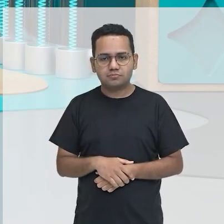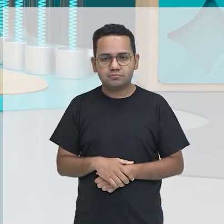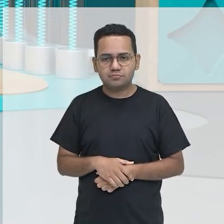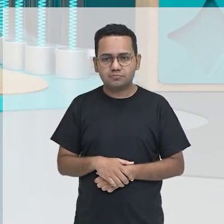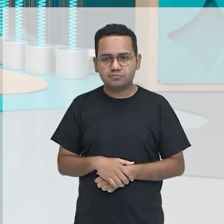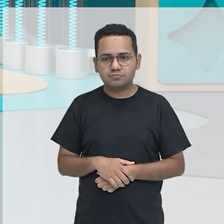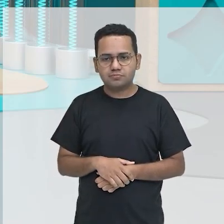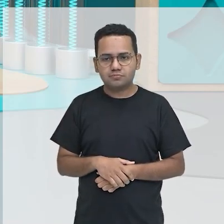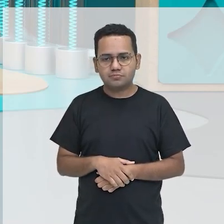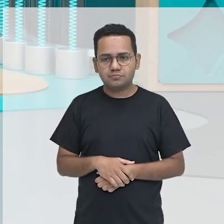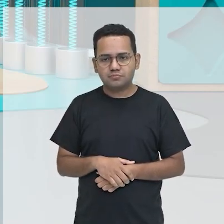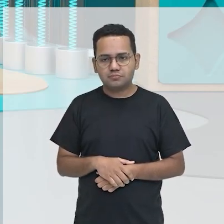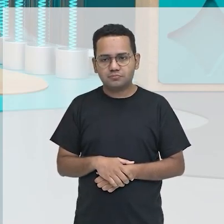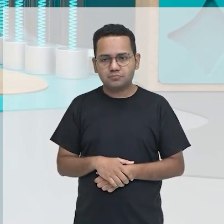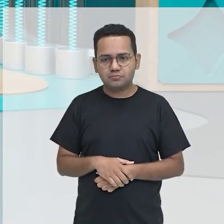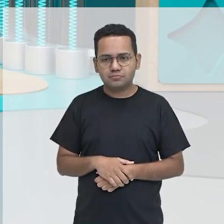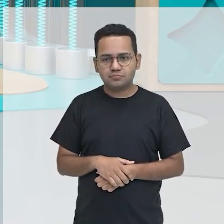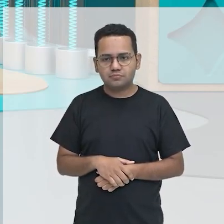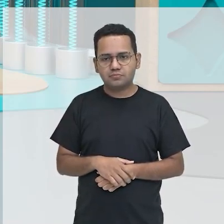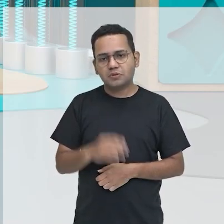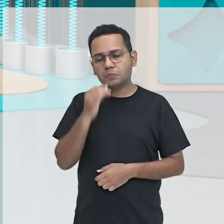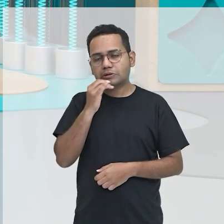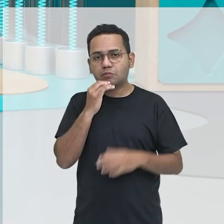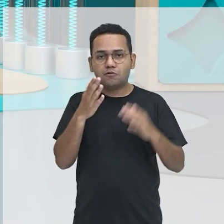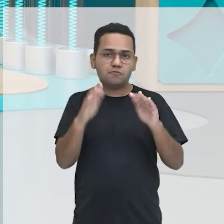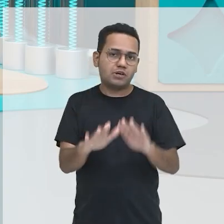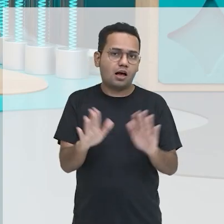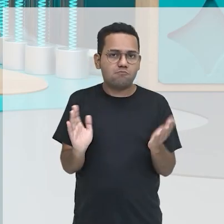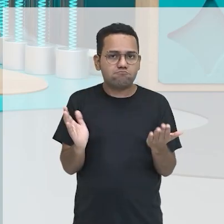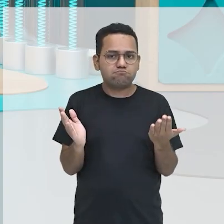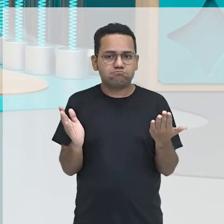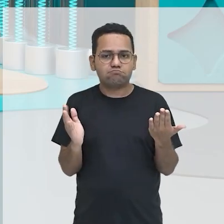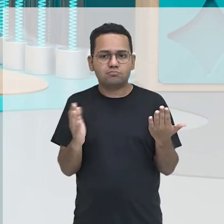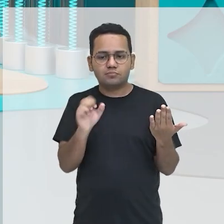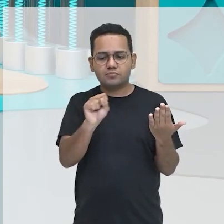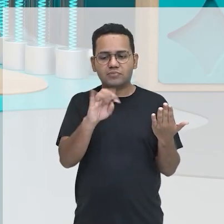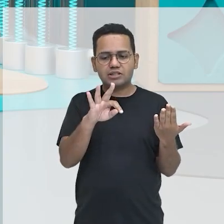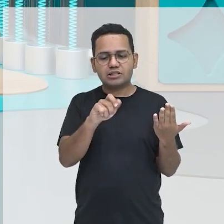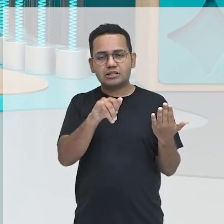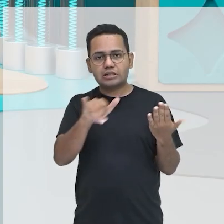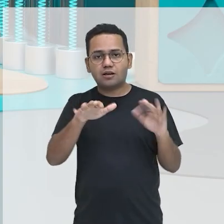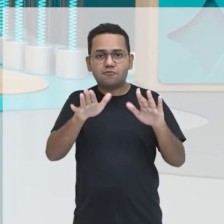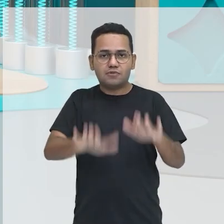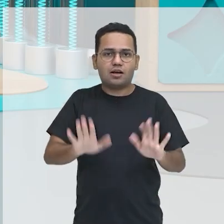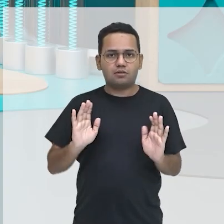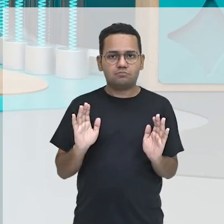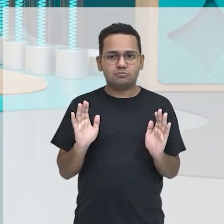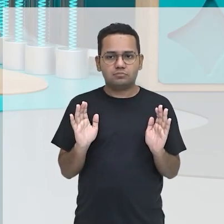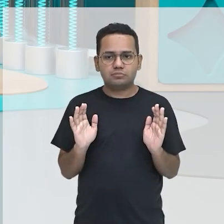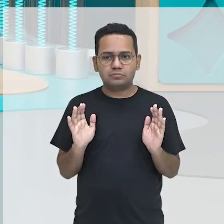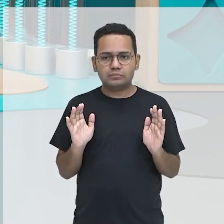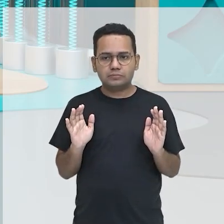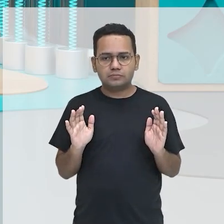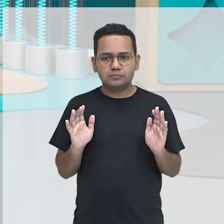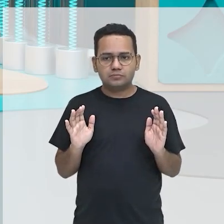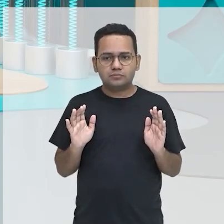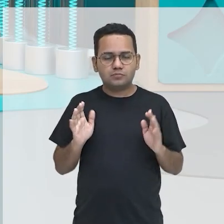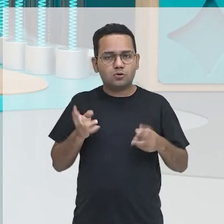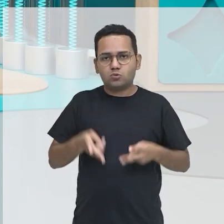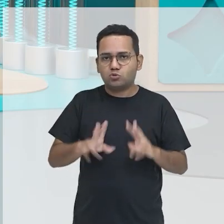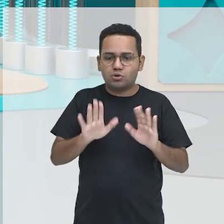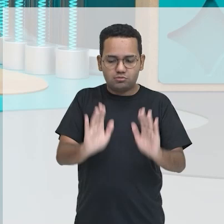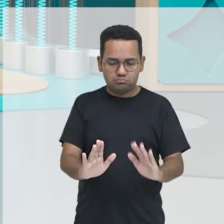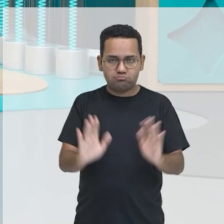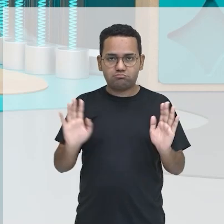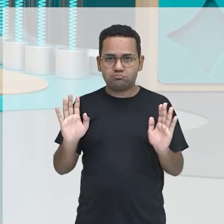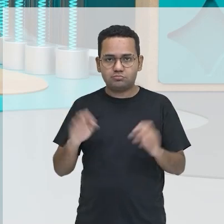stay, né? Permanecerei. O stay é ficar, permanecer. Ele é um verbo de ligação, inclusive. Will stay, ficarei,